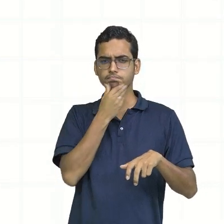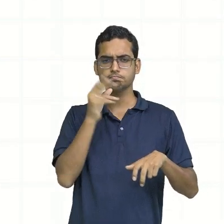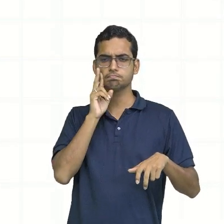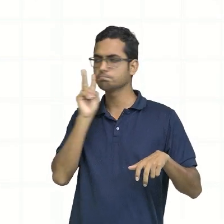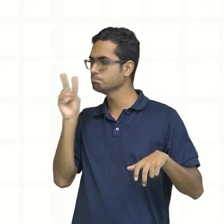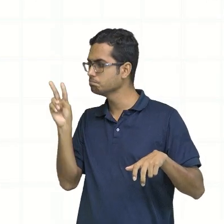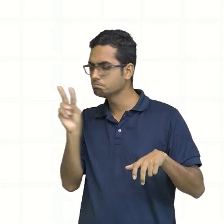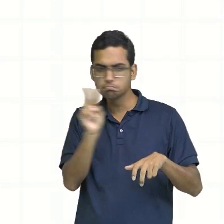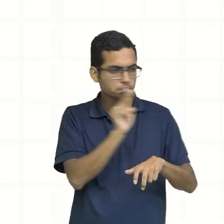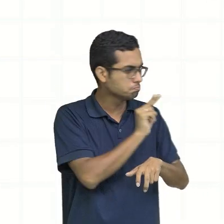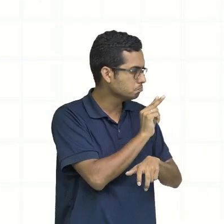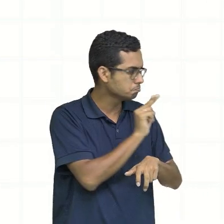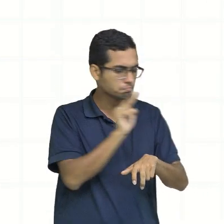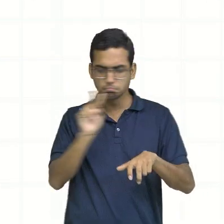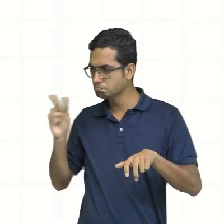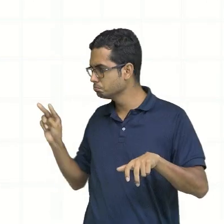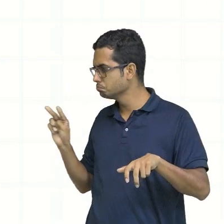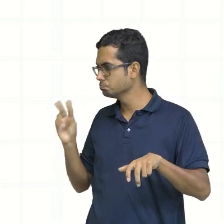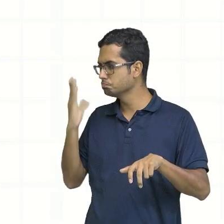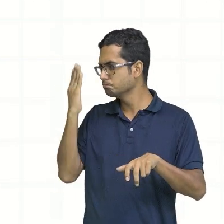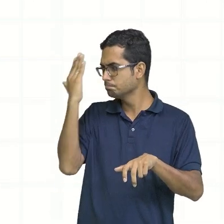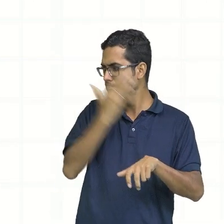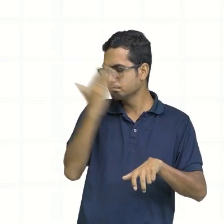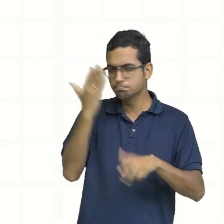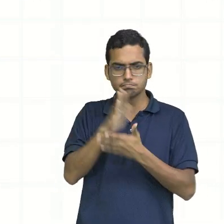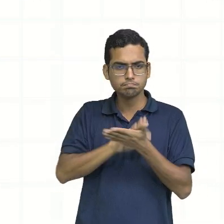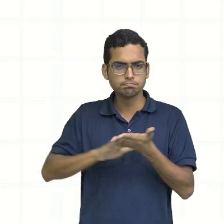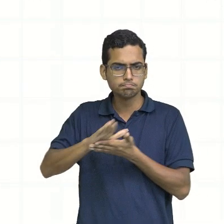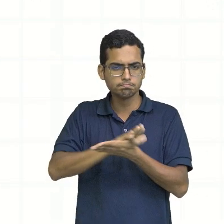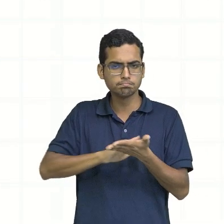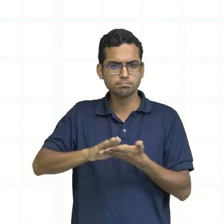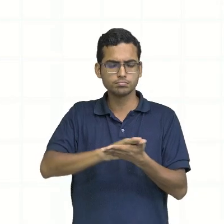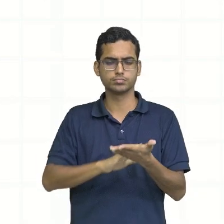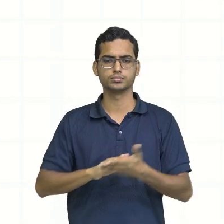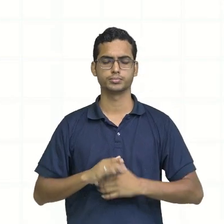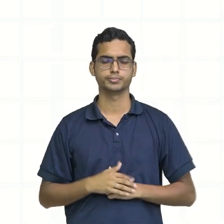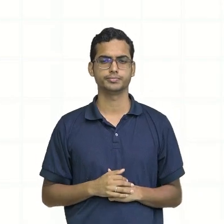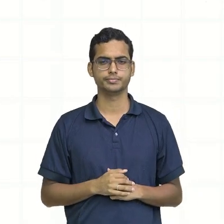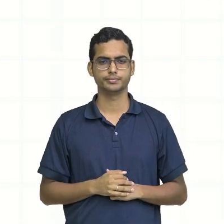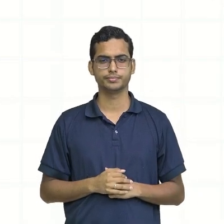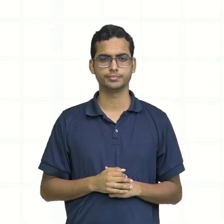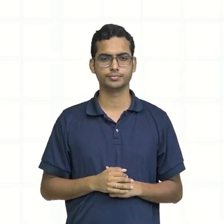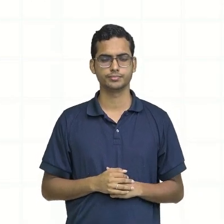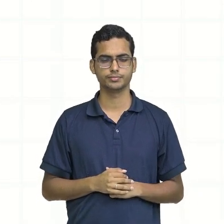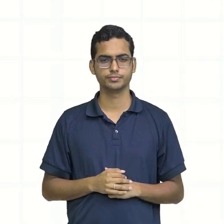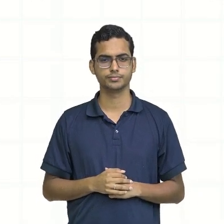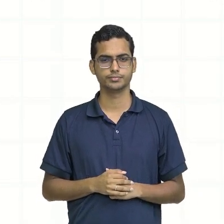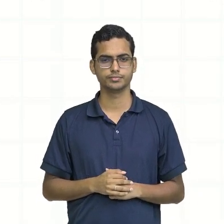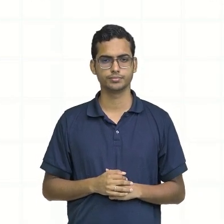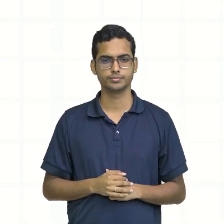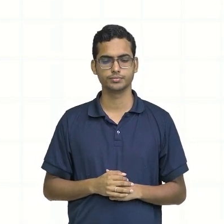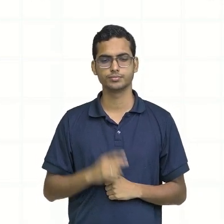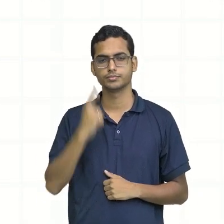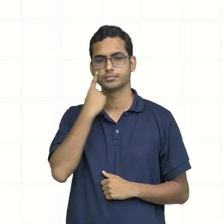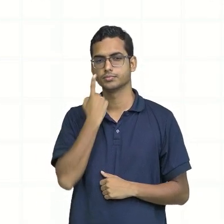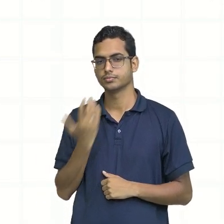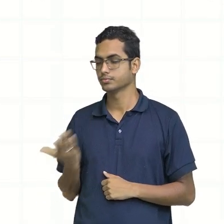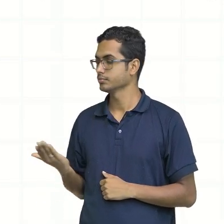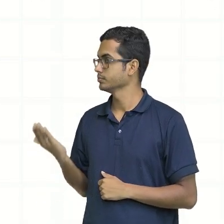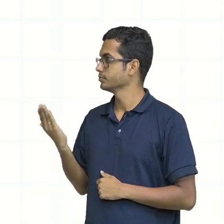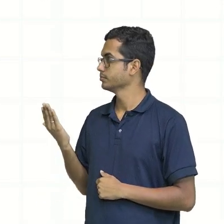but nobody, porém ninguém, aí o verbo to be aqui, né? Was behind